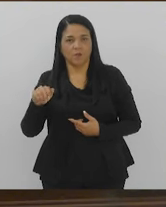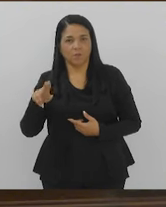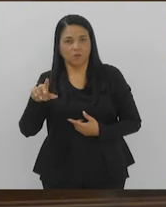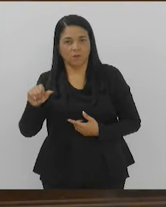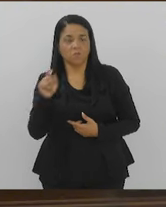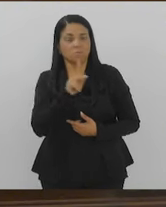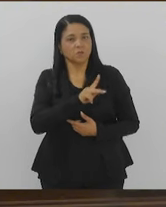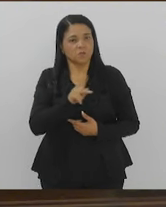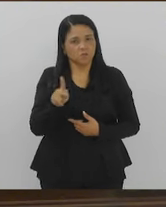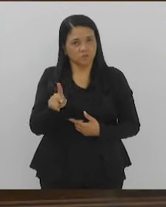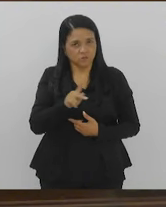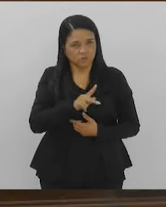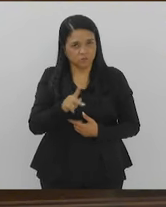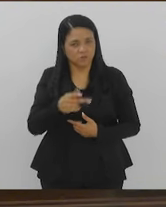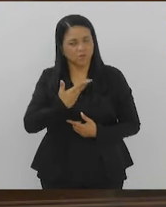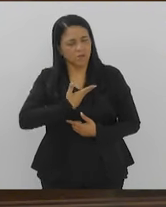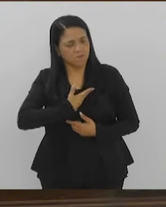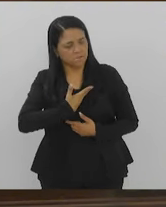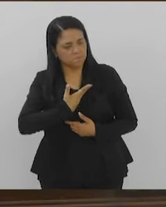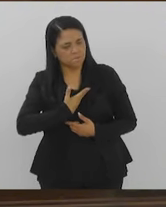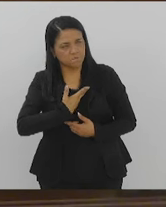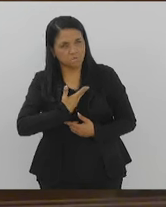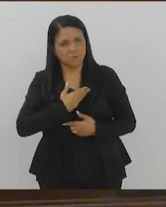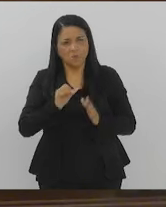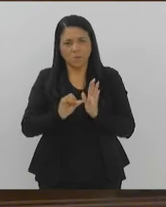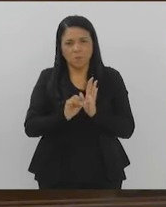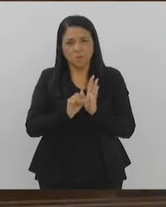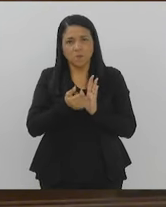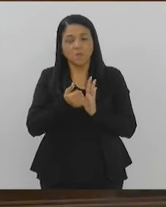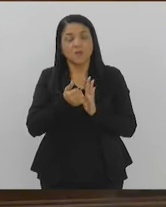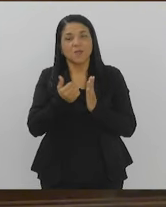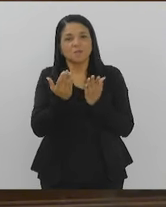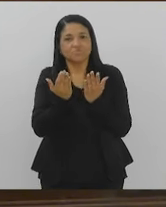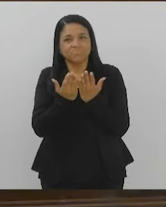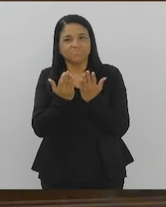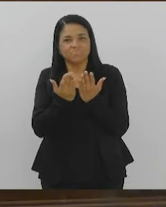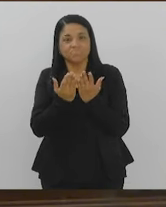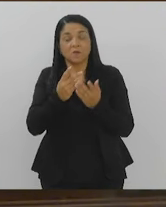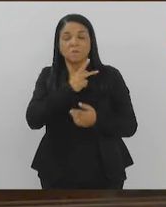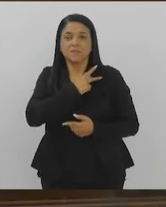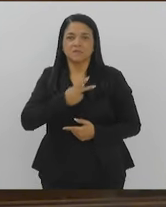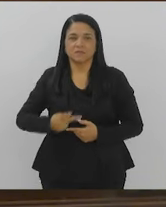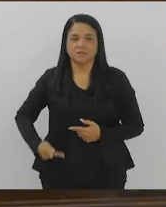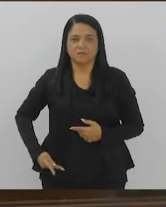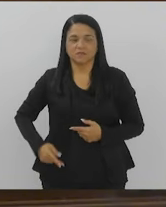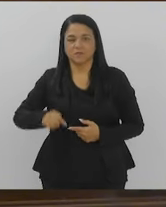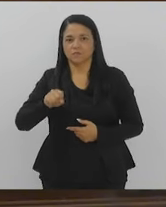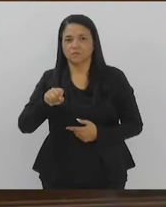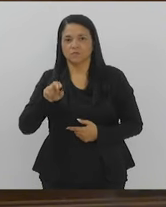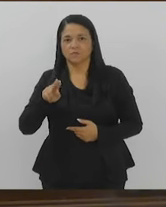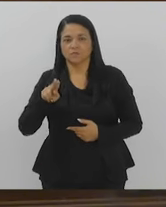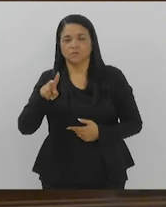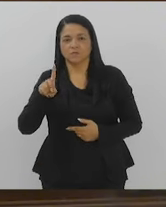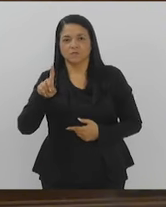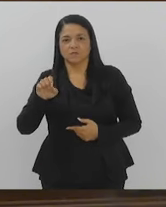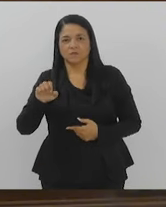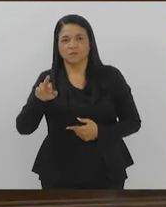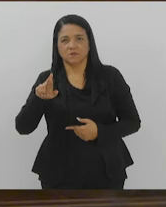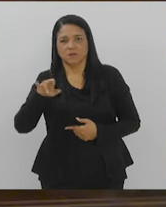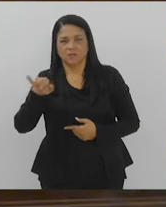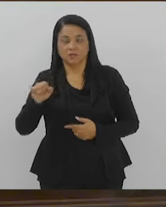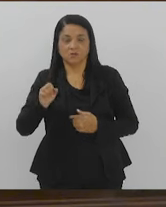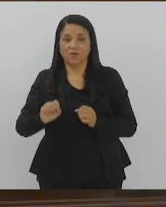também é um amigo, foi o primeiro crente presidente da SUDERJ. Glória a Deus, está